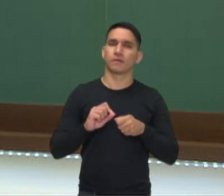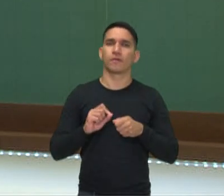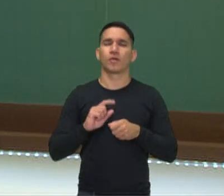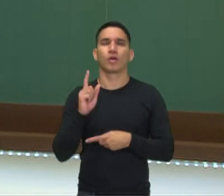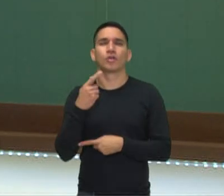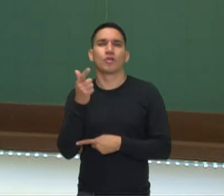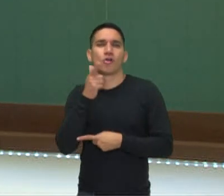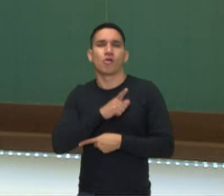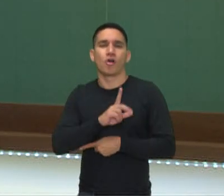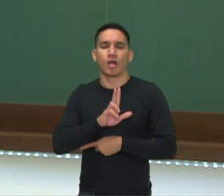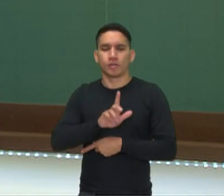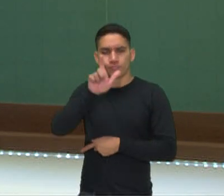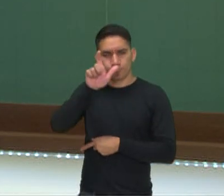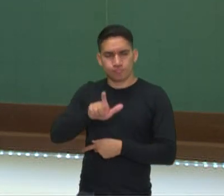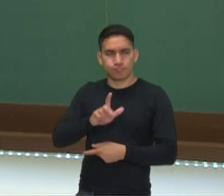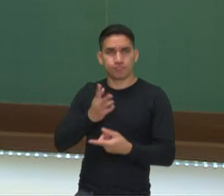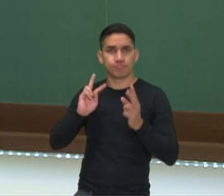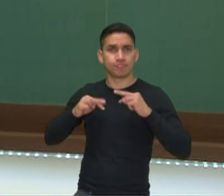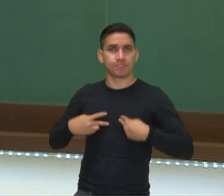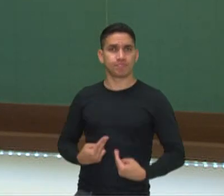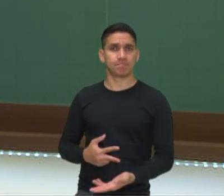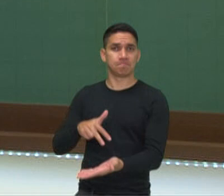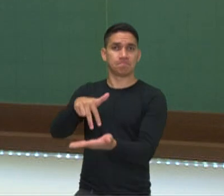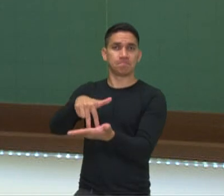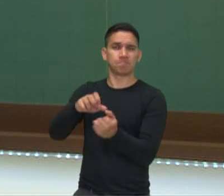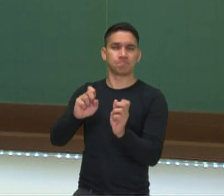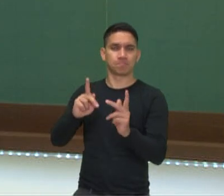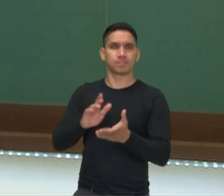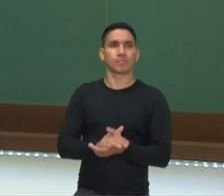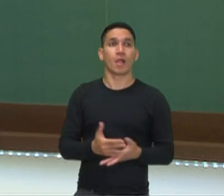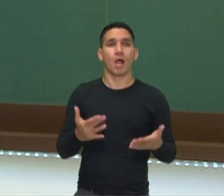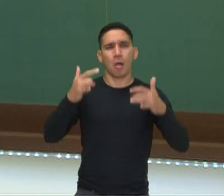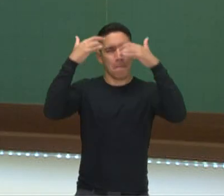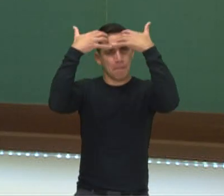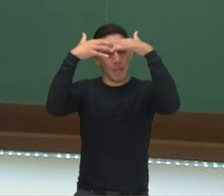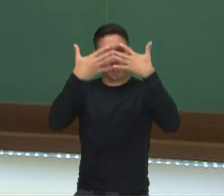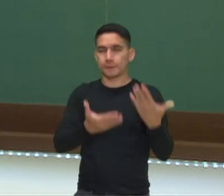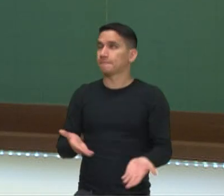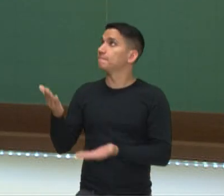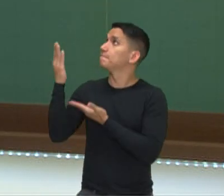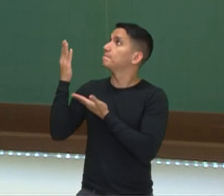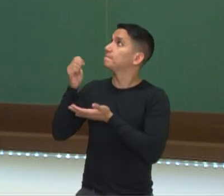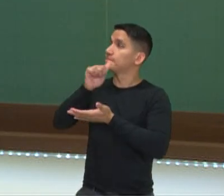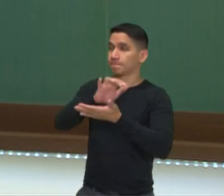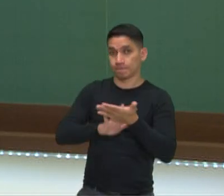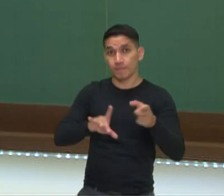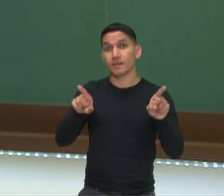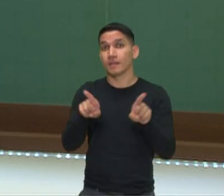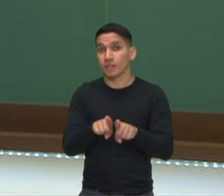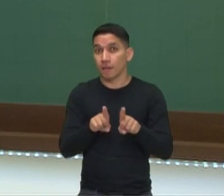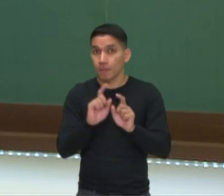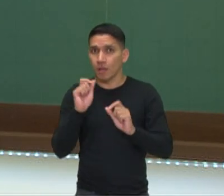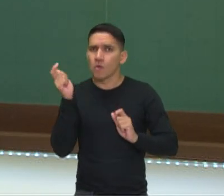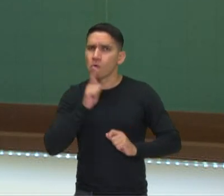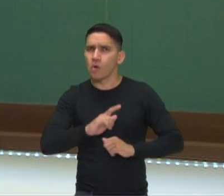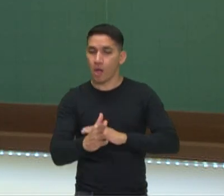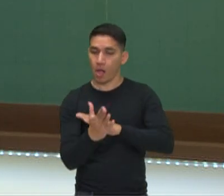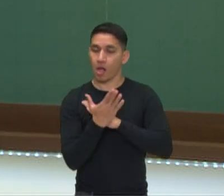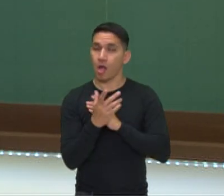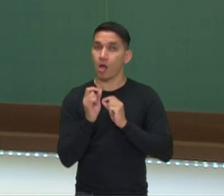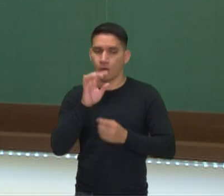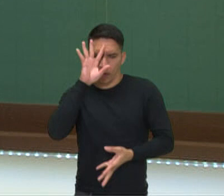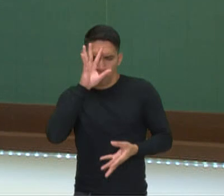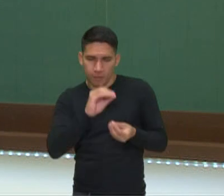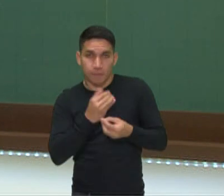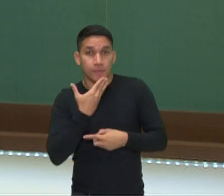nossa formação humana, certo? Vamos pensar agora, então, essa atividade que também vai nos ajudar a